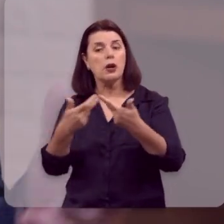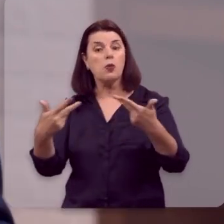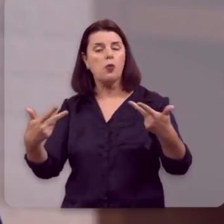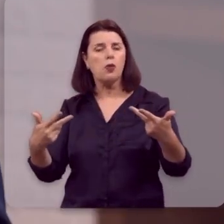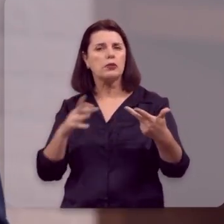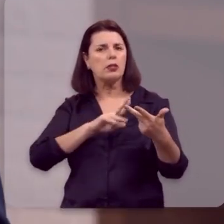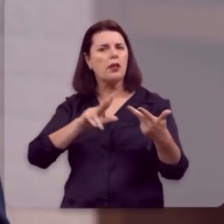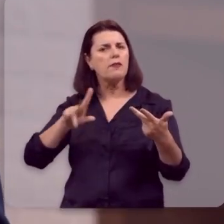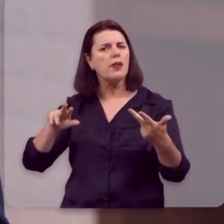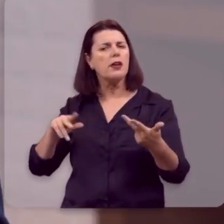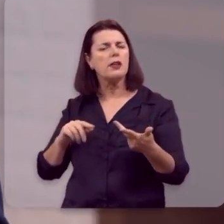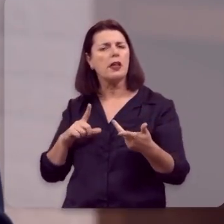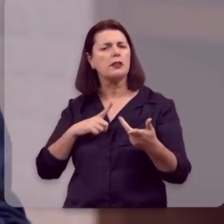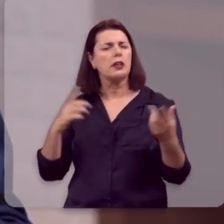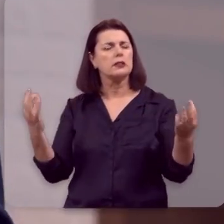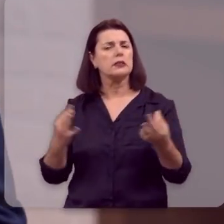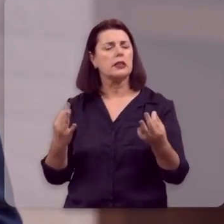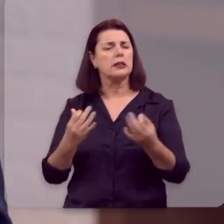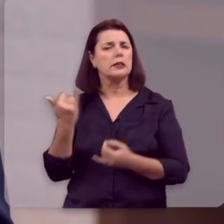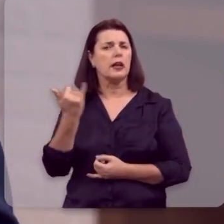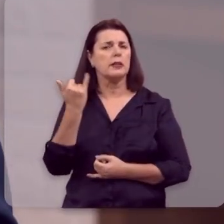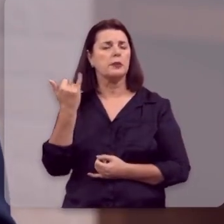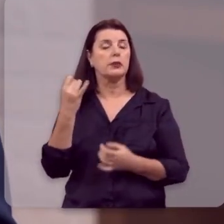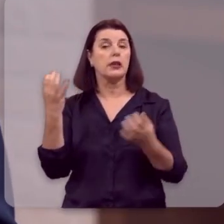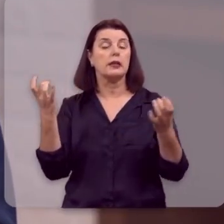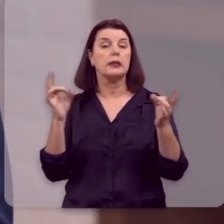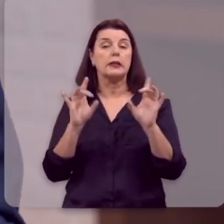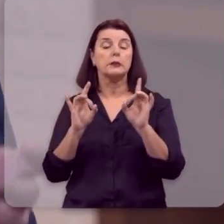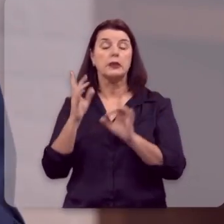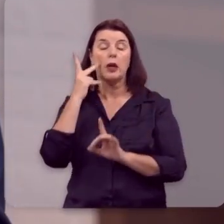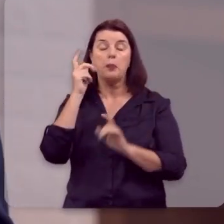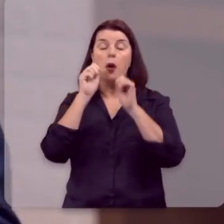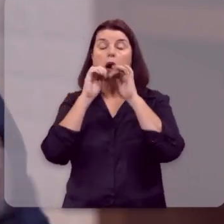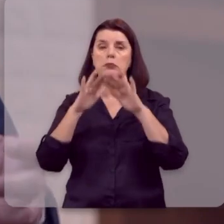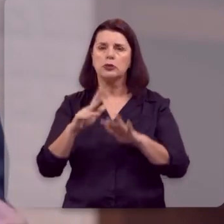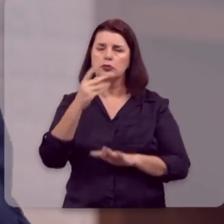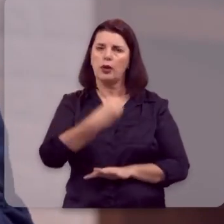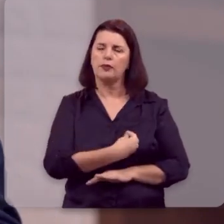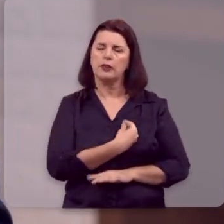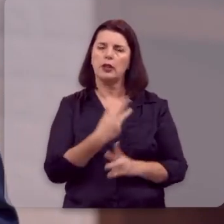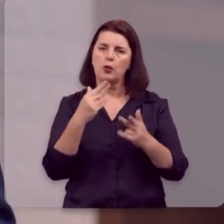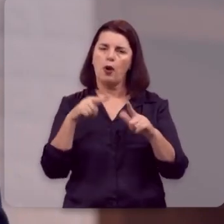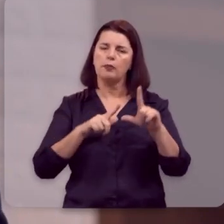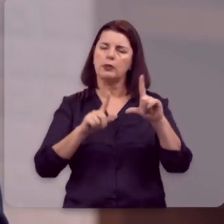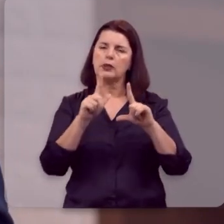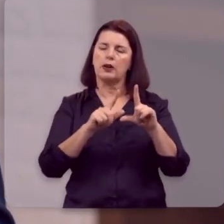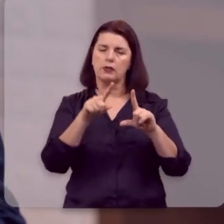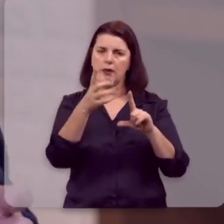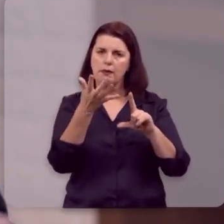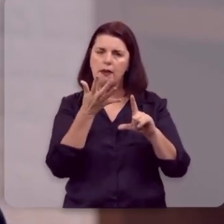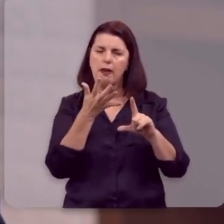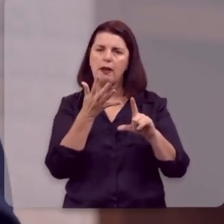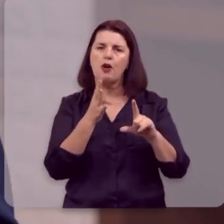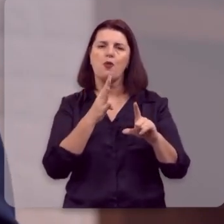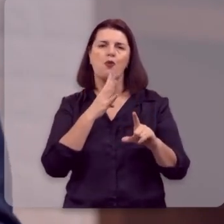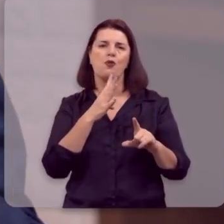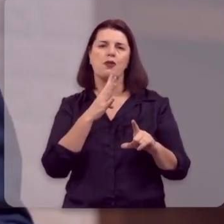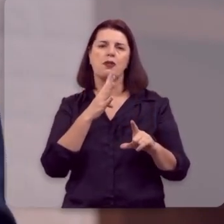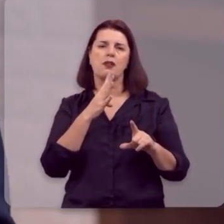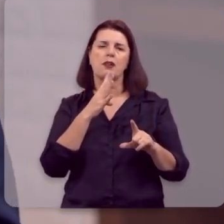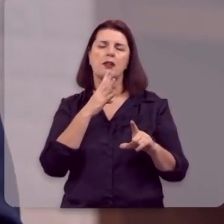muitas outras coisas, eu tenho certeza, muito especiais, que podem abençoar sua vida, assim como esse programa. E se você